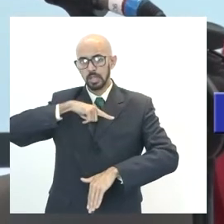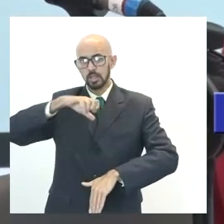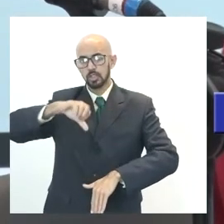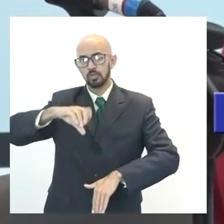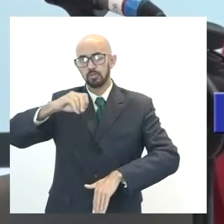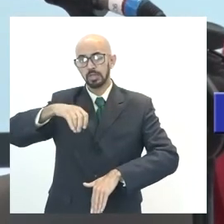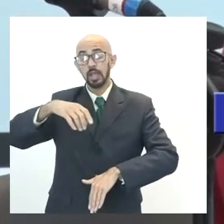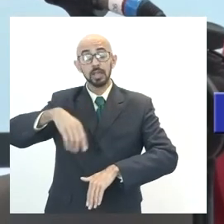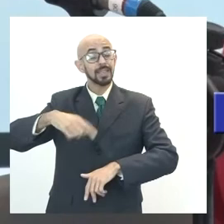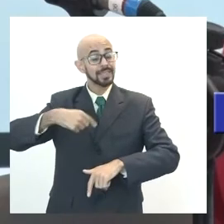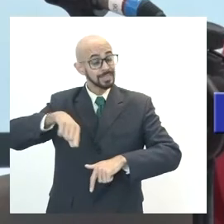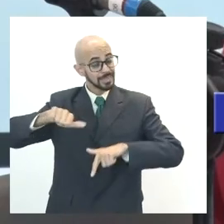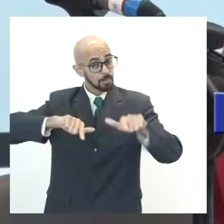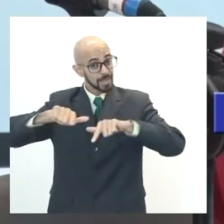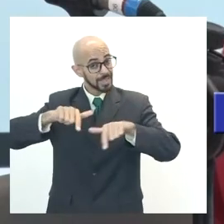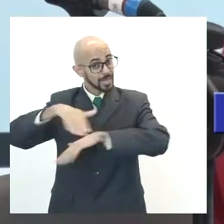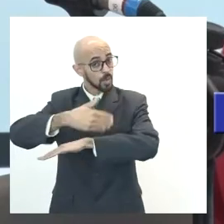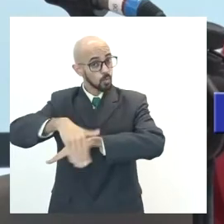casa